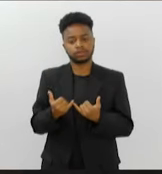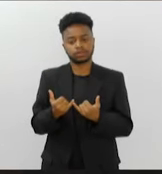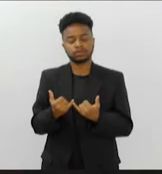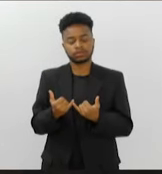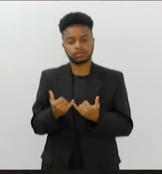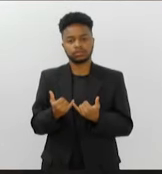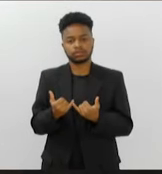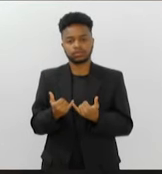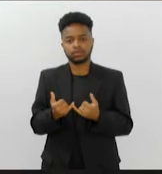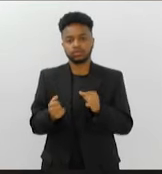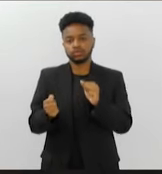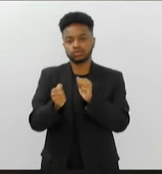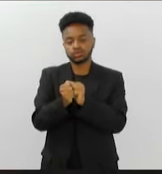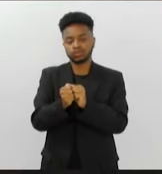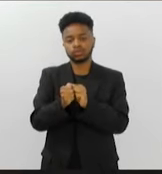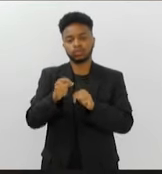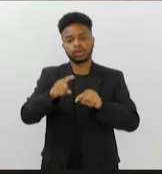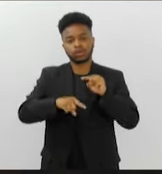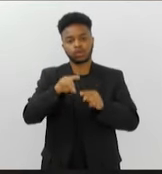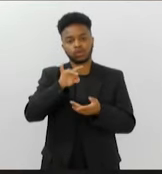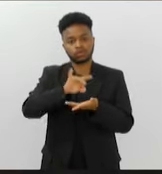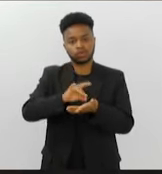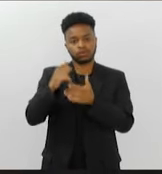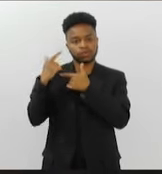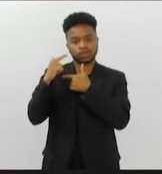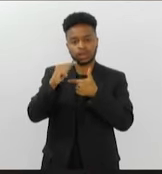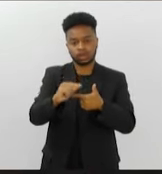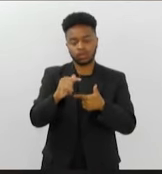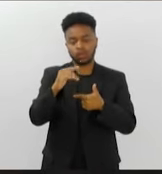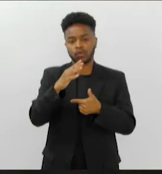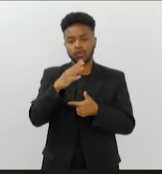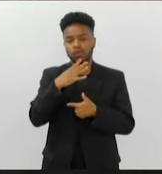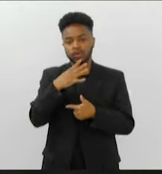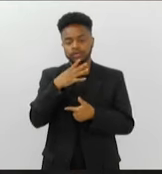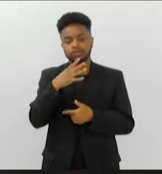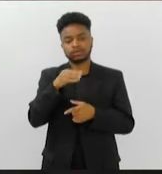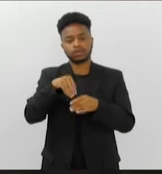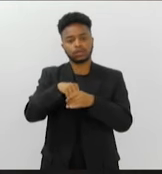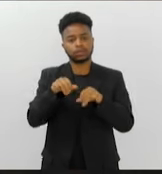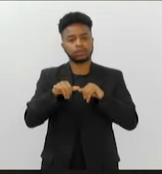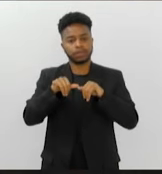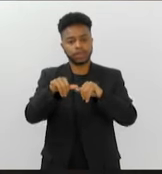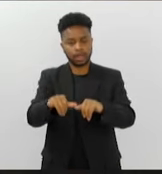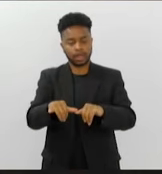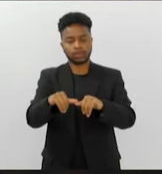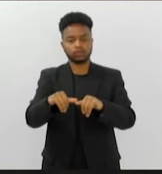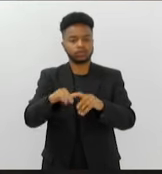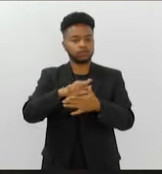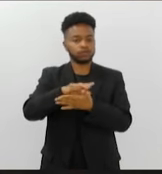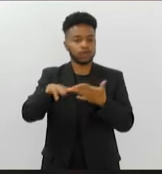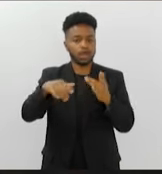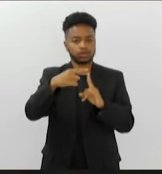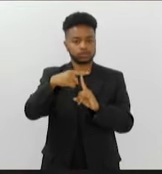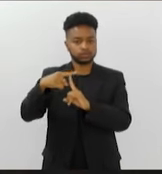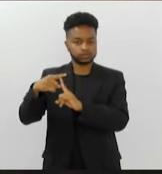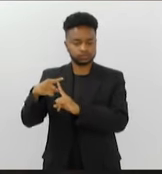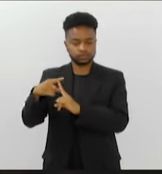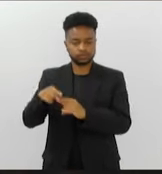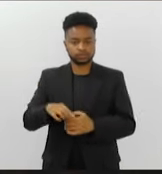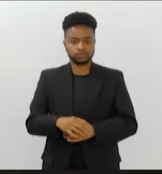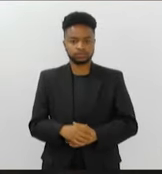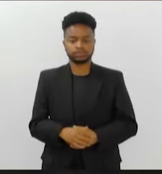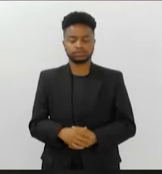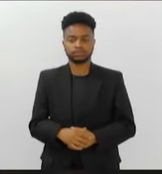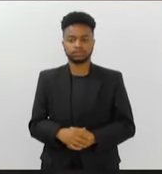similares, junto aos produtos originais tradicionalmente conhecidos em mercados, supermercados, hipermercados, centro de compras